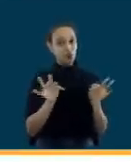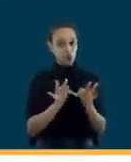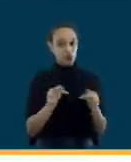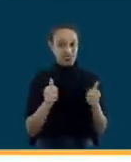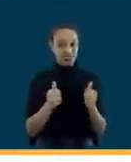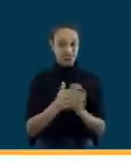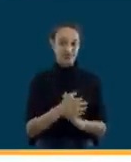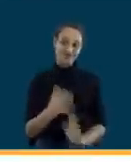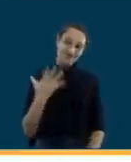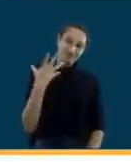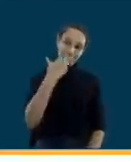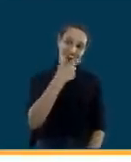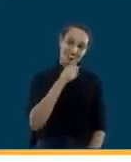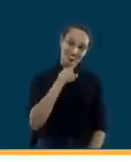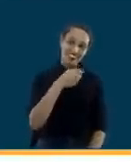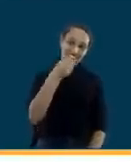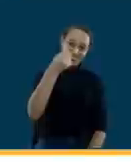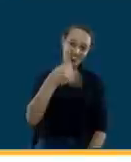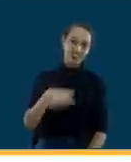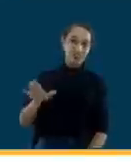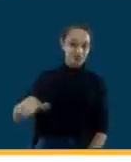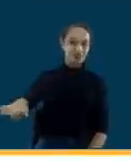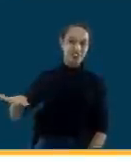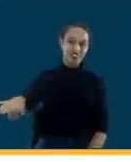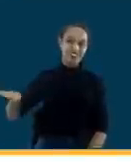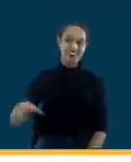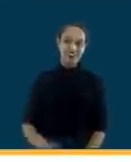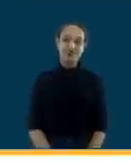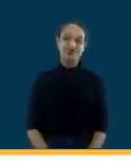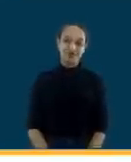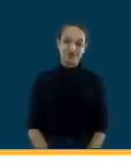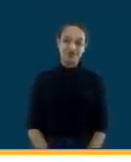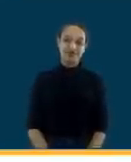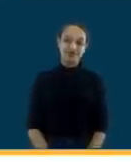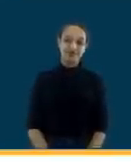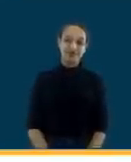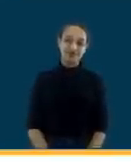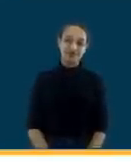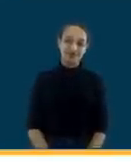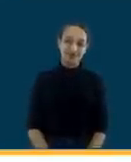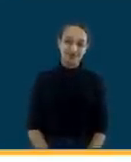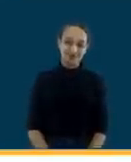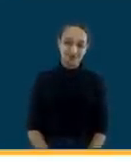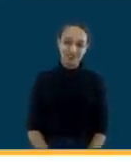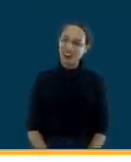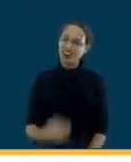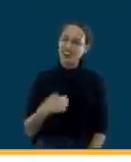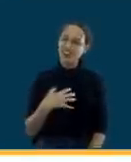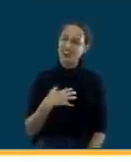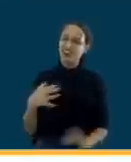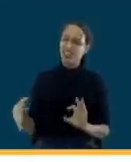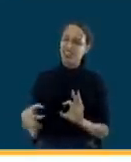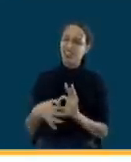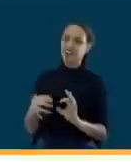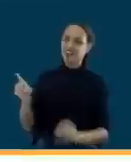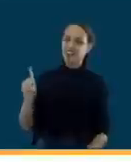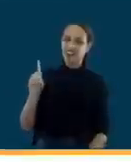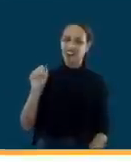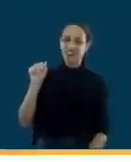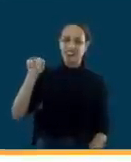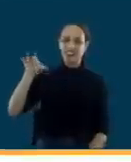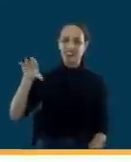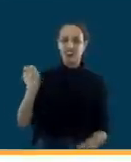Bonito vocês puxarem o detalhe do menino, né? Eu cito, aliás, tem a ver com o Danilo. Foi o projeto Recreio nas